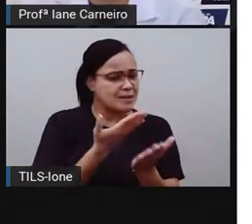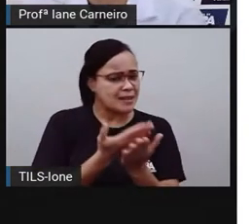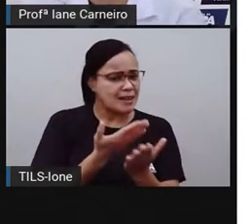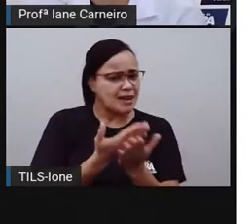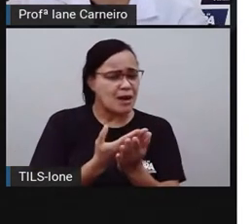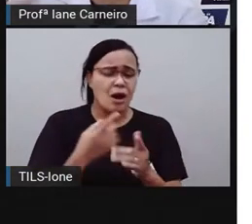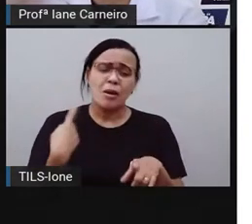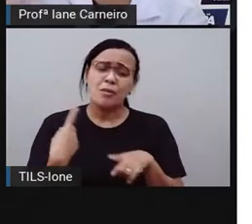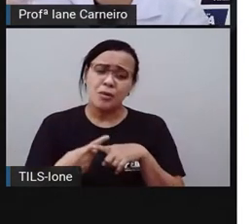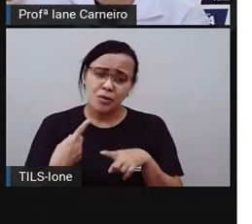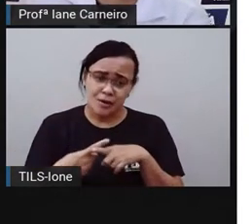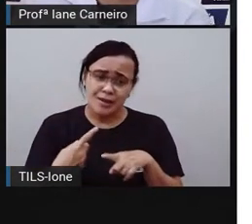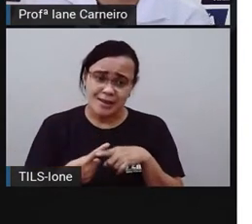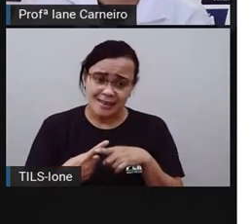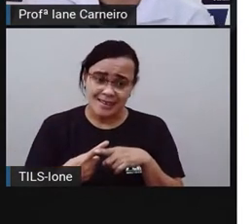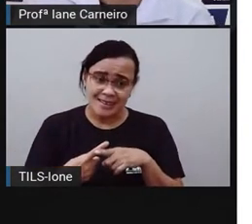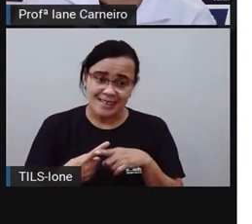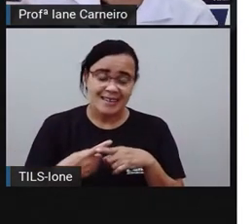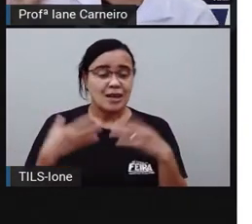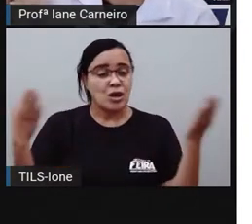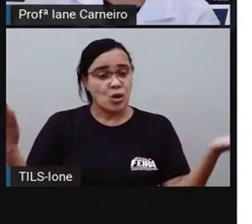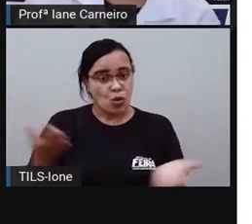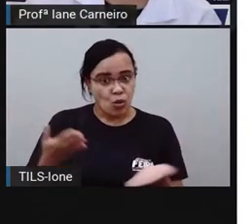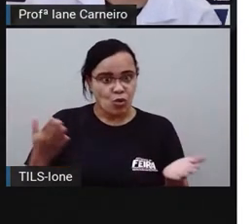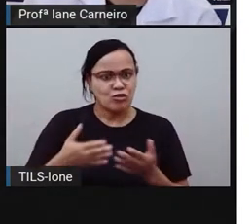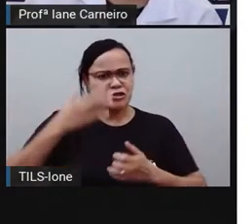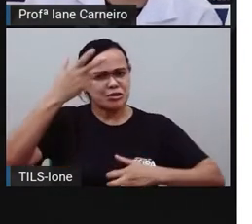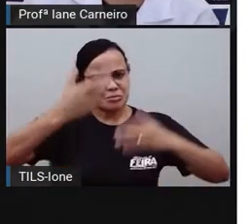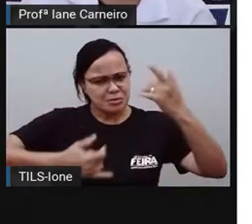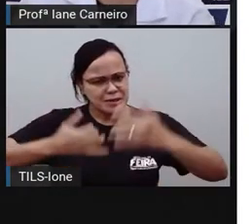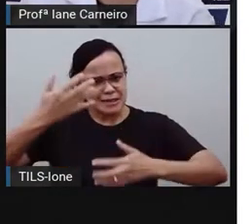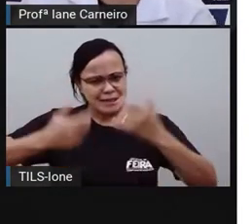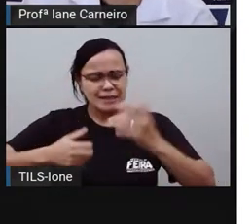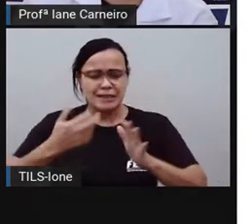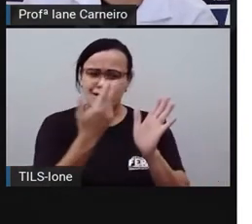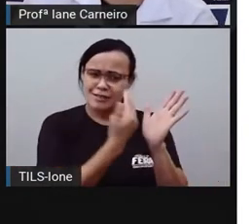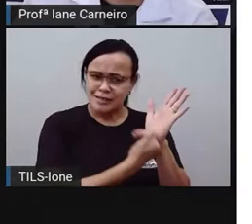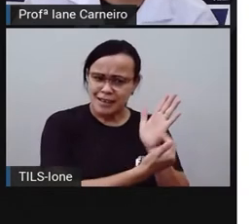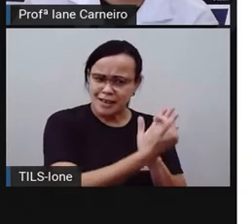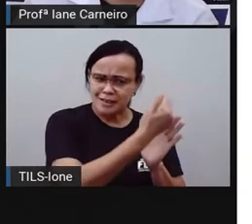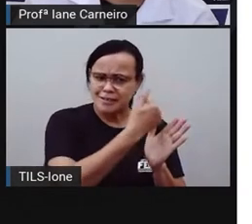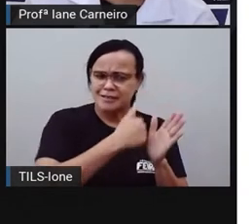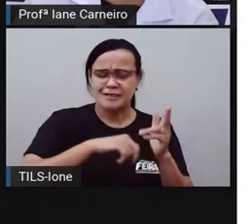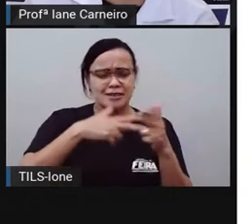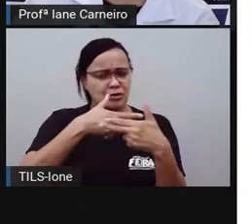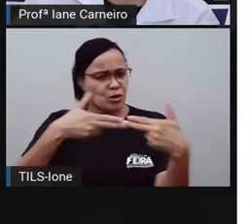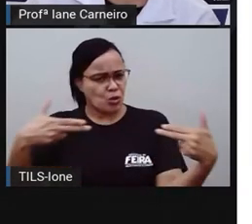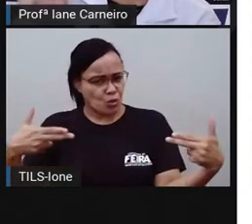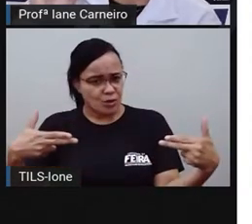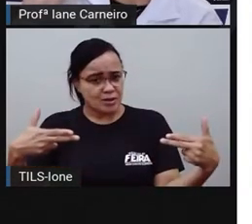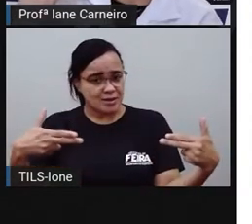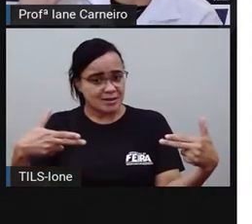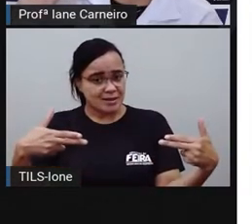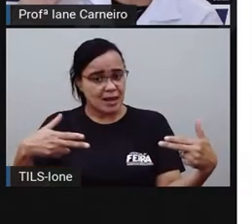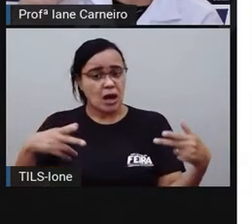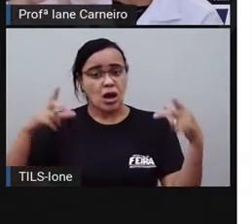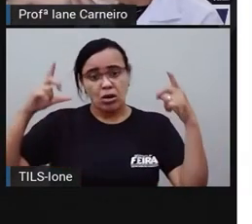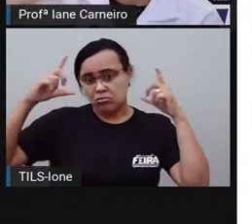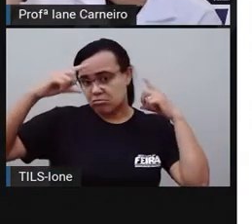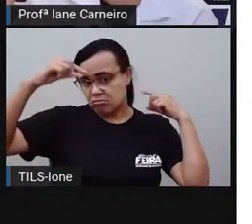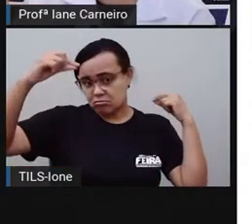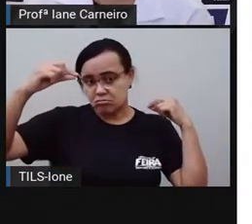de formato dos objetos, né? Porque imagine aí o chapéu que a música fala, né? Diz que um chapéu tem quantas